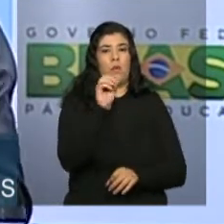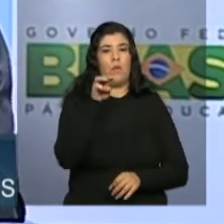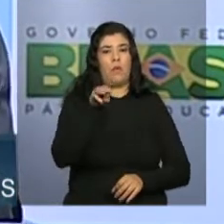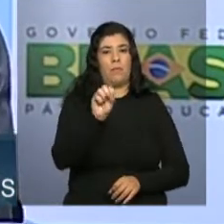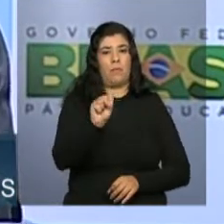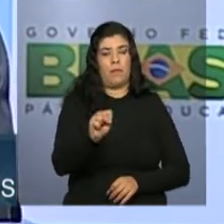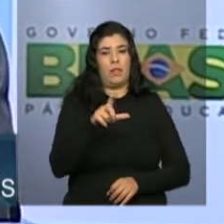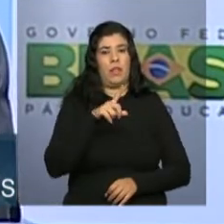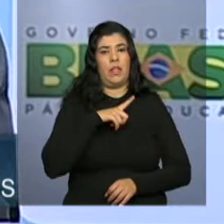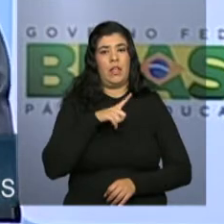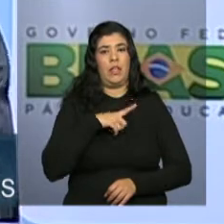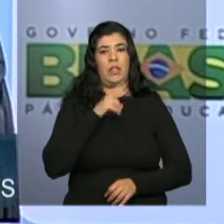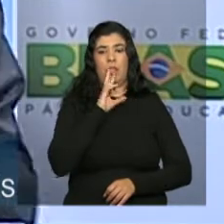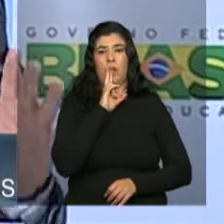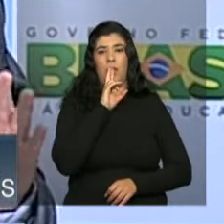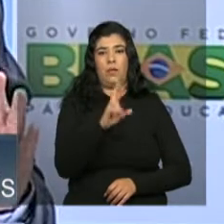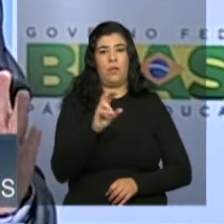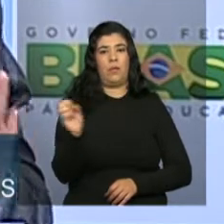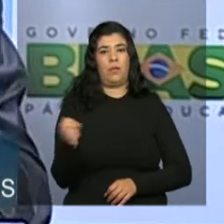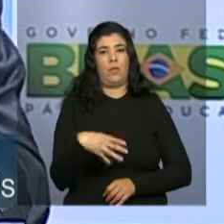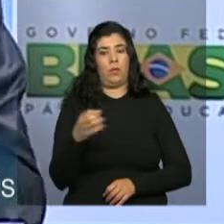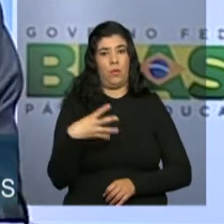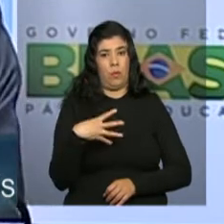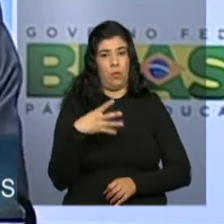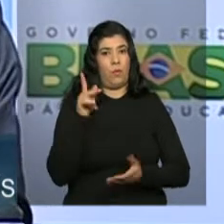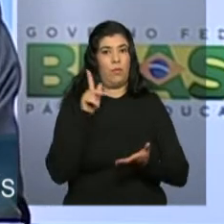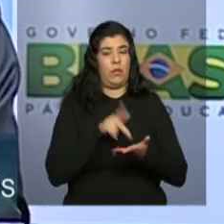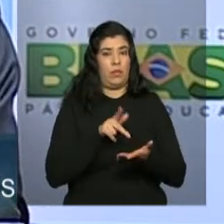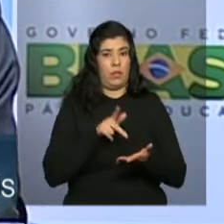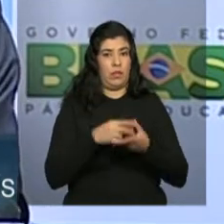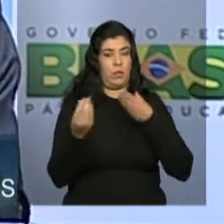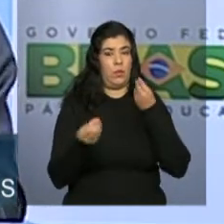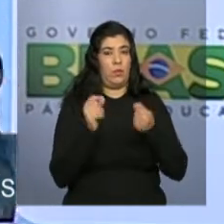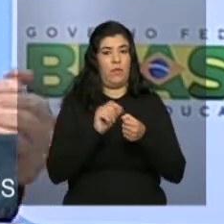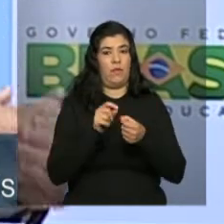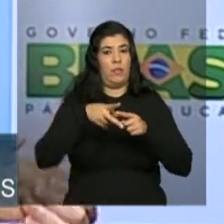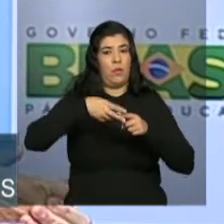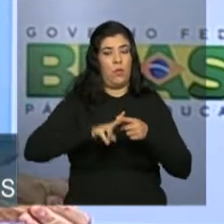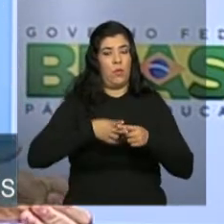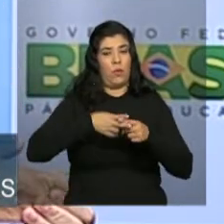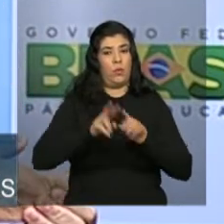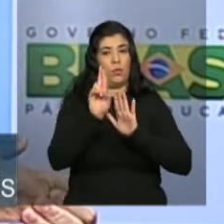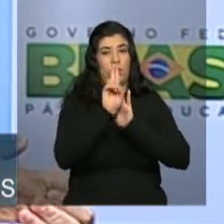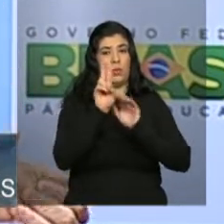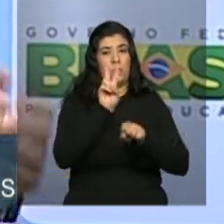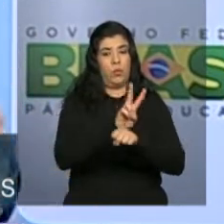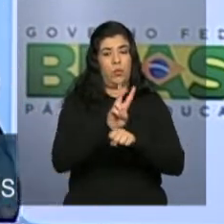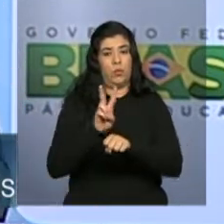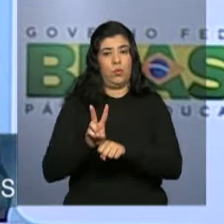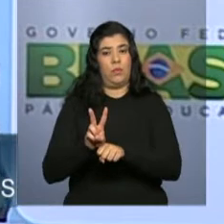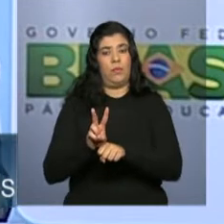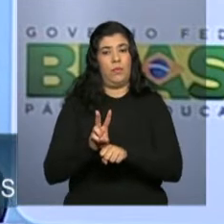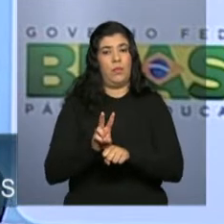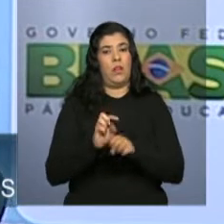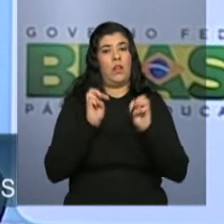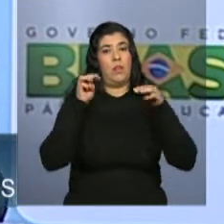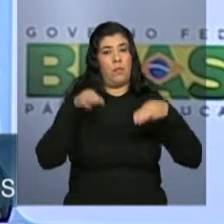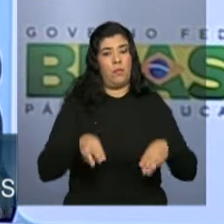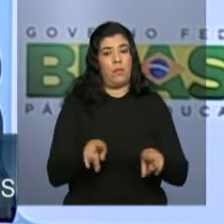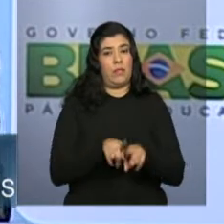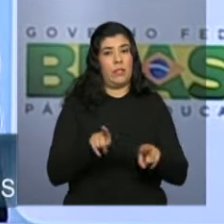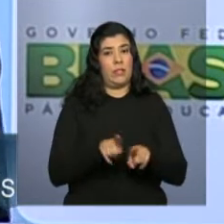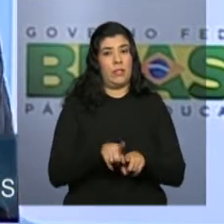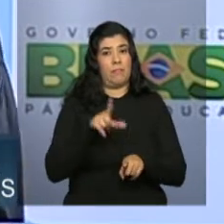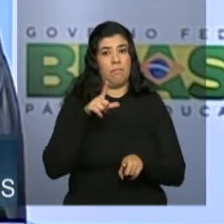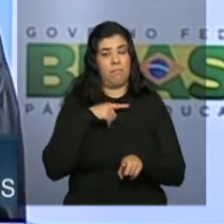trazem dá uma nova realidade com de vista da regulação e por fim é enfrentar essas novas